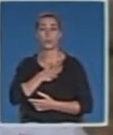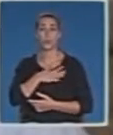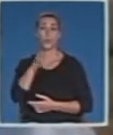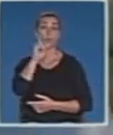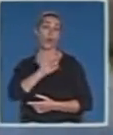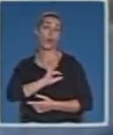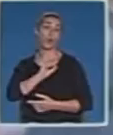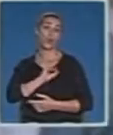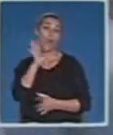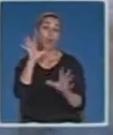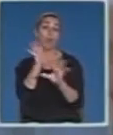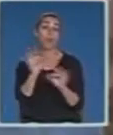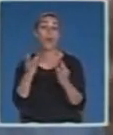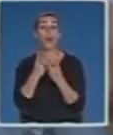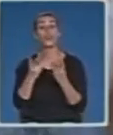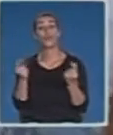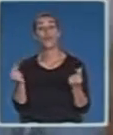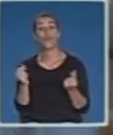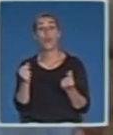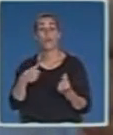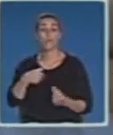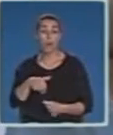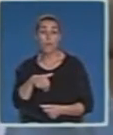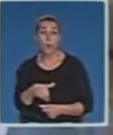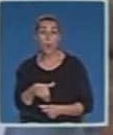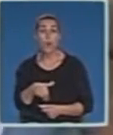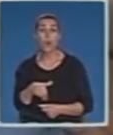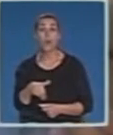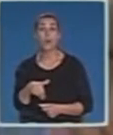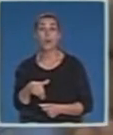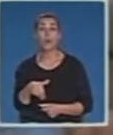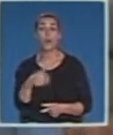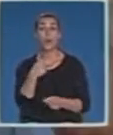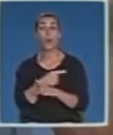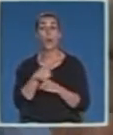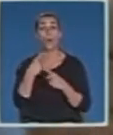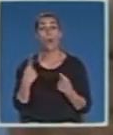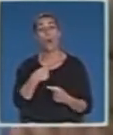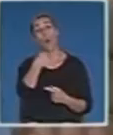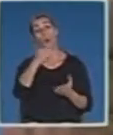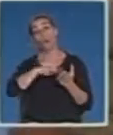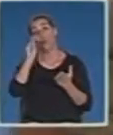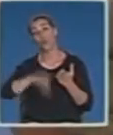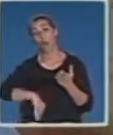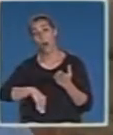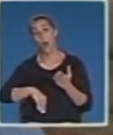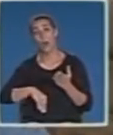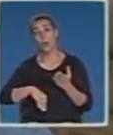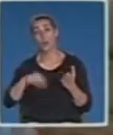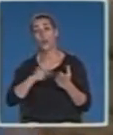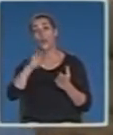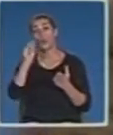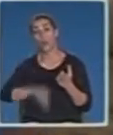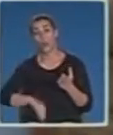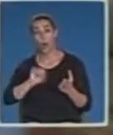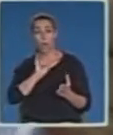senhora, nós vamos tentar resolver isto o mais breve possível, porque já fazemos com outros contratos e os outros contratos que nós